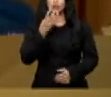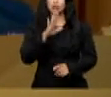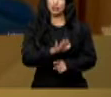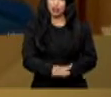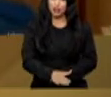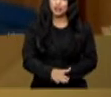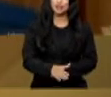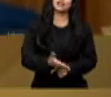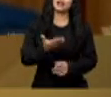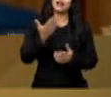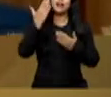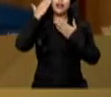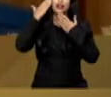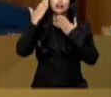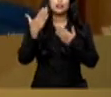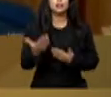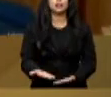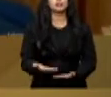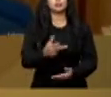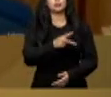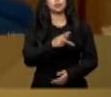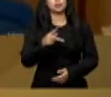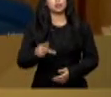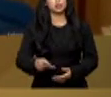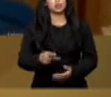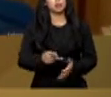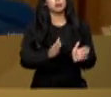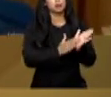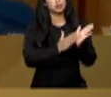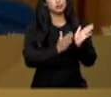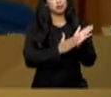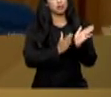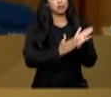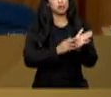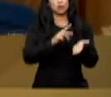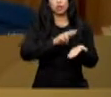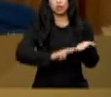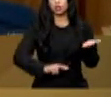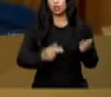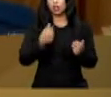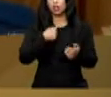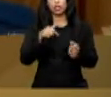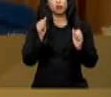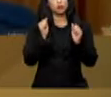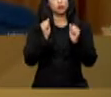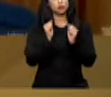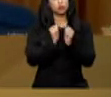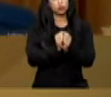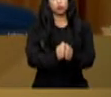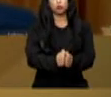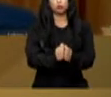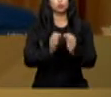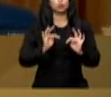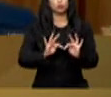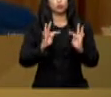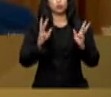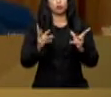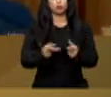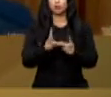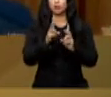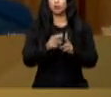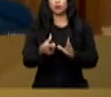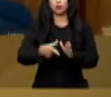excelência, cumprimento o eminente relator e o acompanho na íntegra, como já o fizera nas assentadas